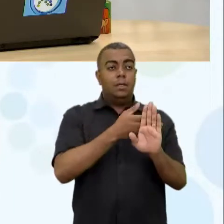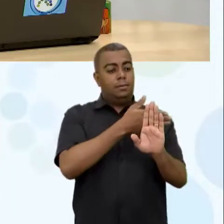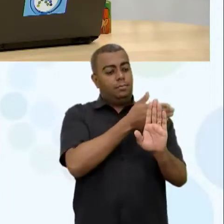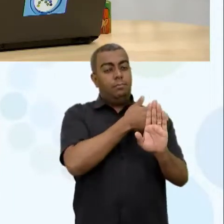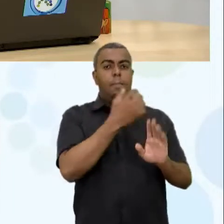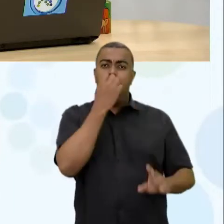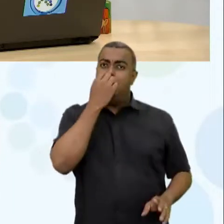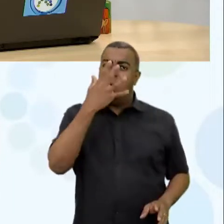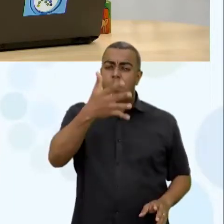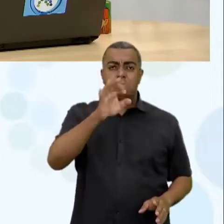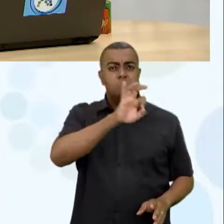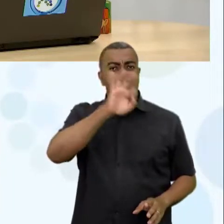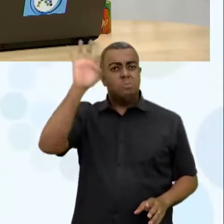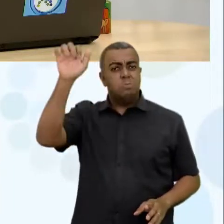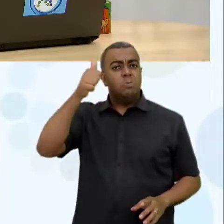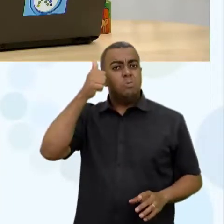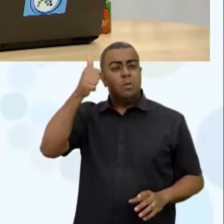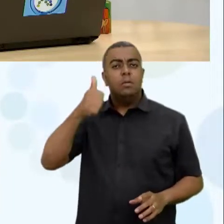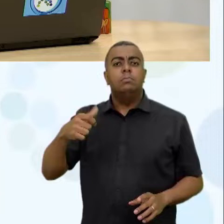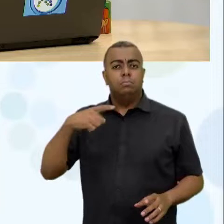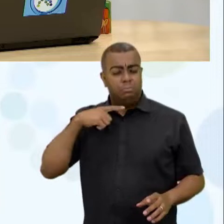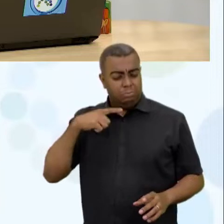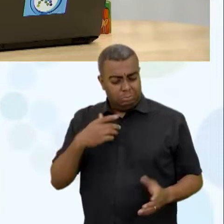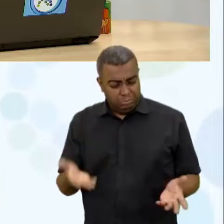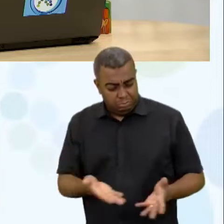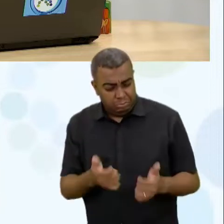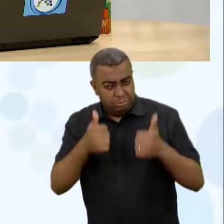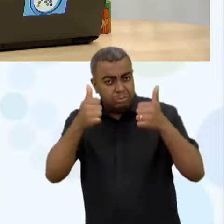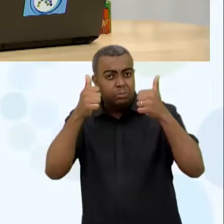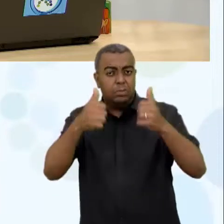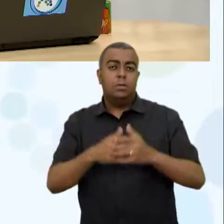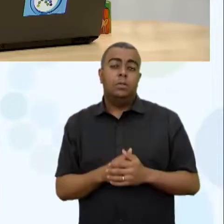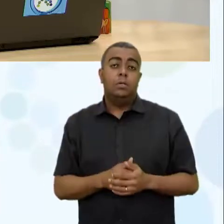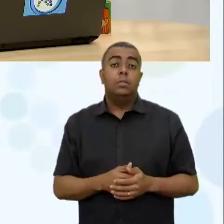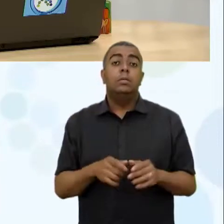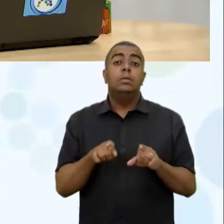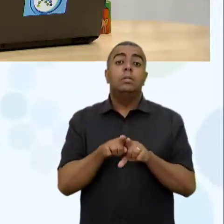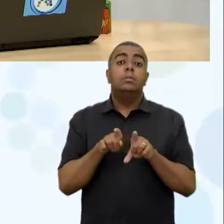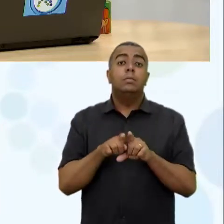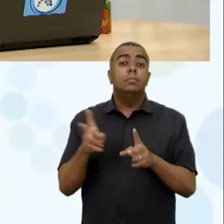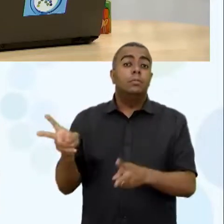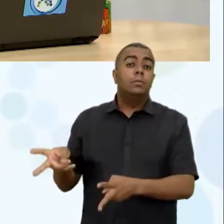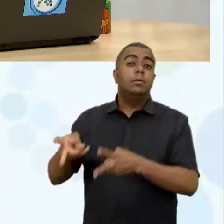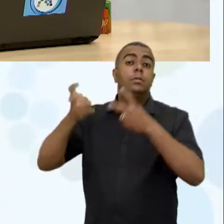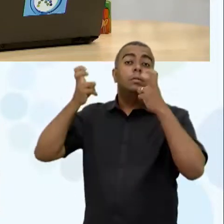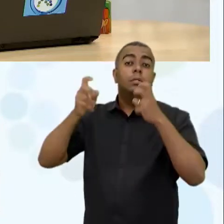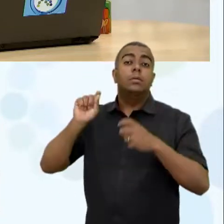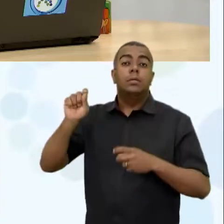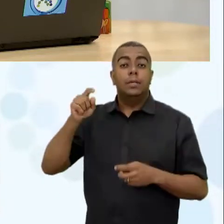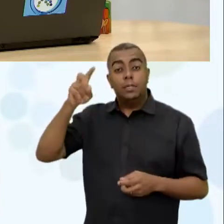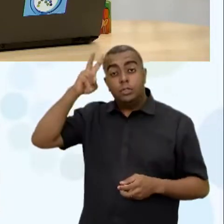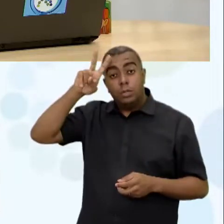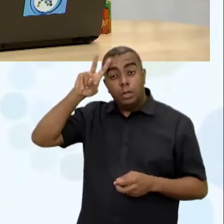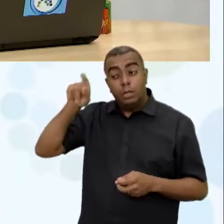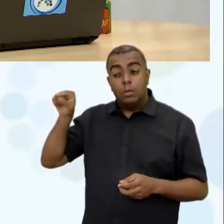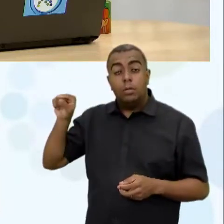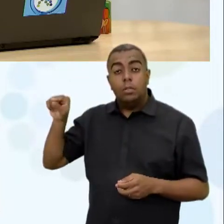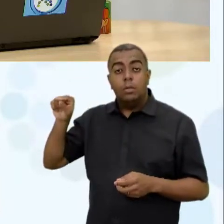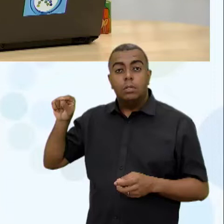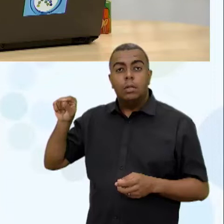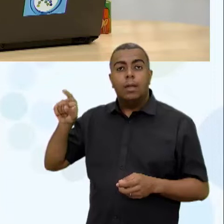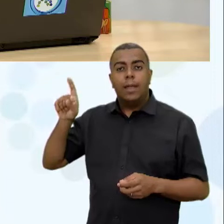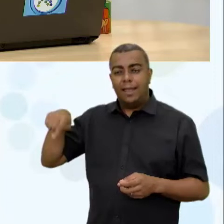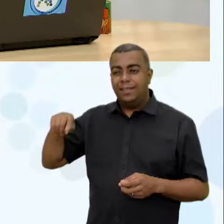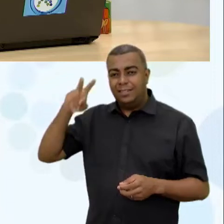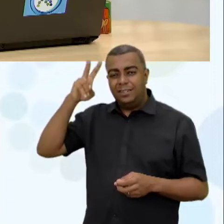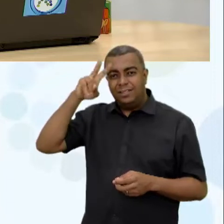boa, e que tem muita coisa para contar hoje também. Então, e a gente também começa a verificar aquele momento terrível da história deles como uma